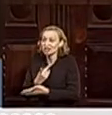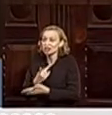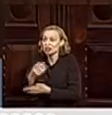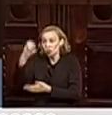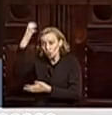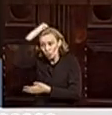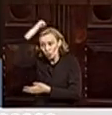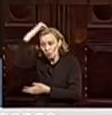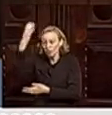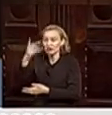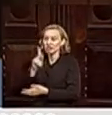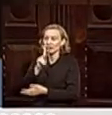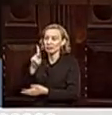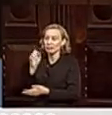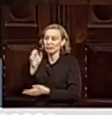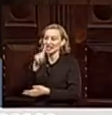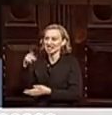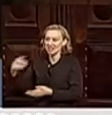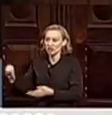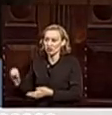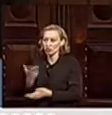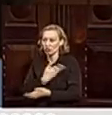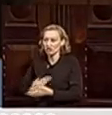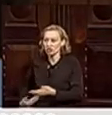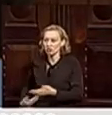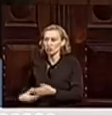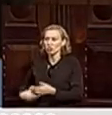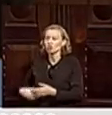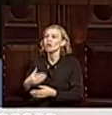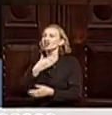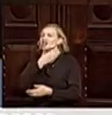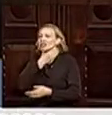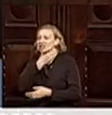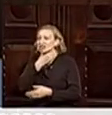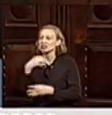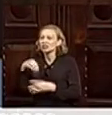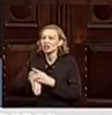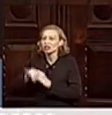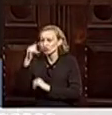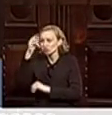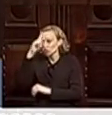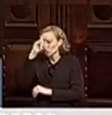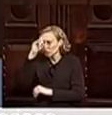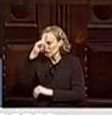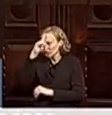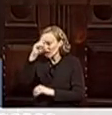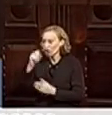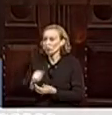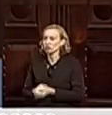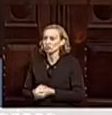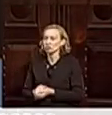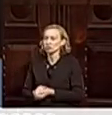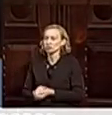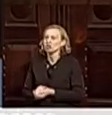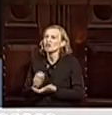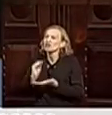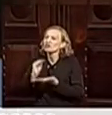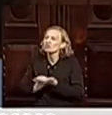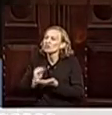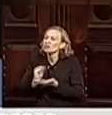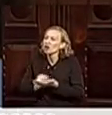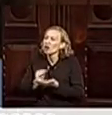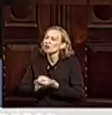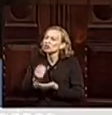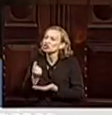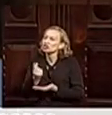é crise nos hospitais, é crise no conjunto dos equipamentos de saúde, é a falta de repasse para